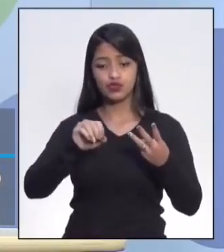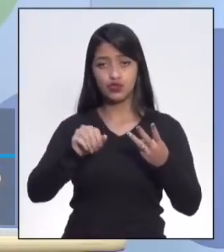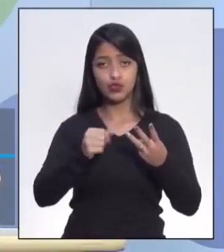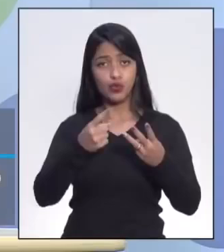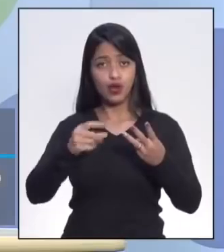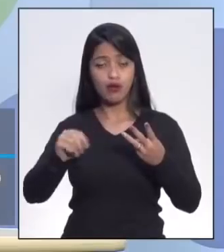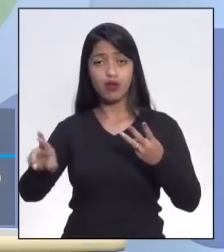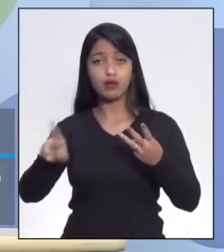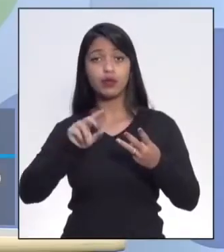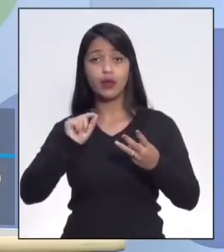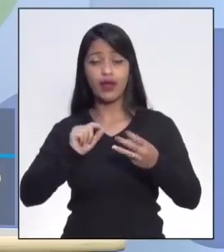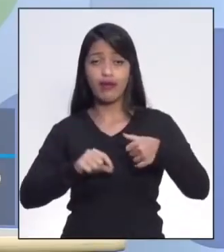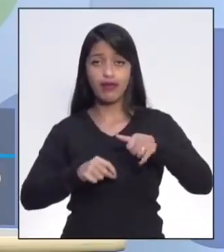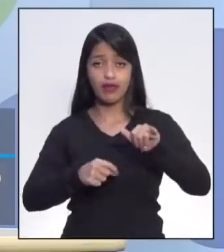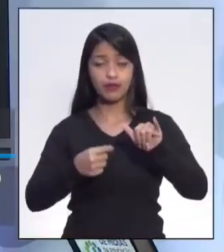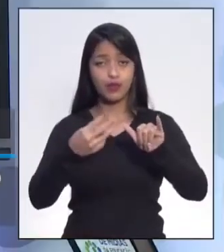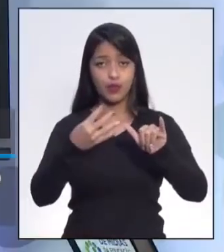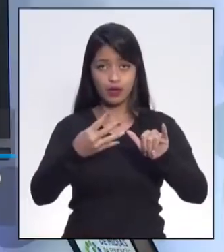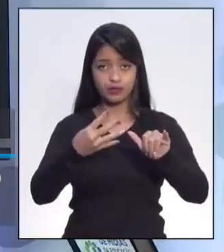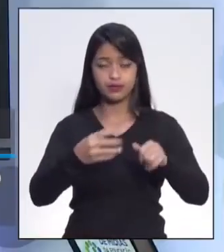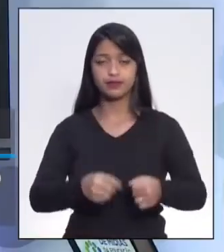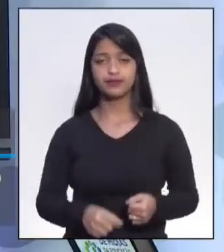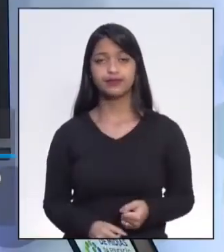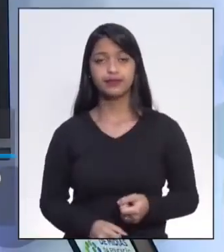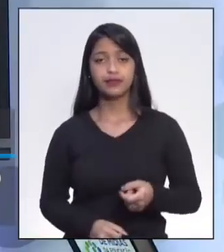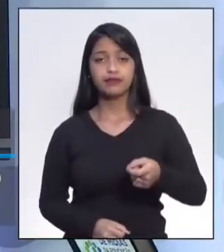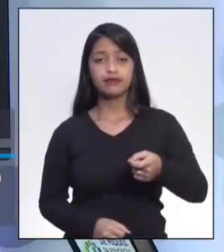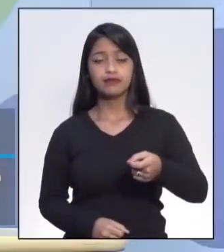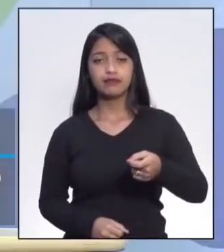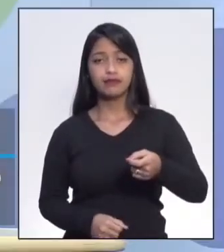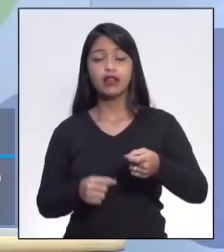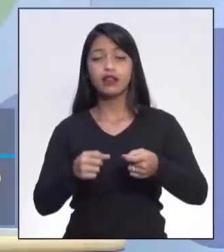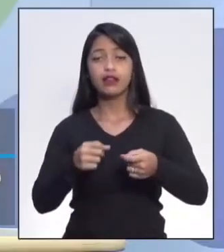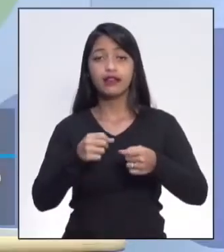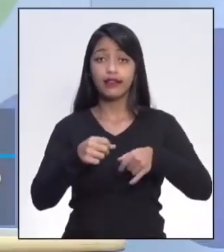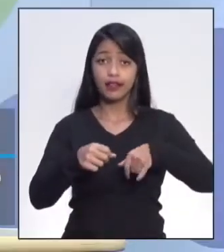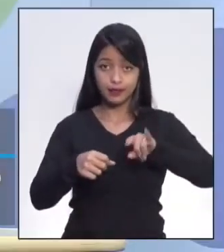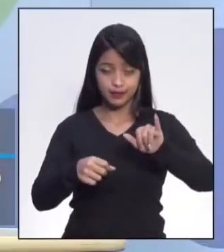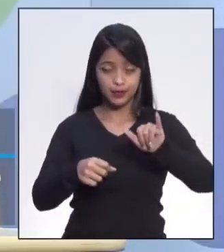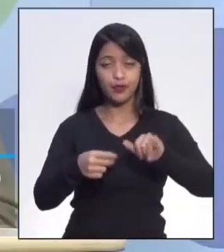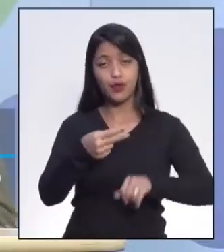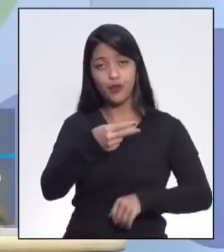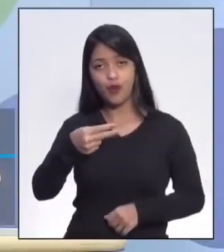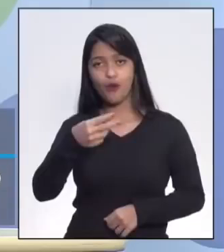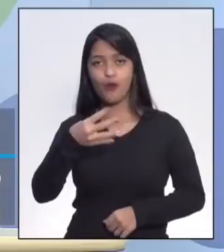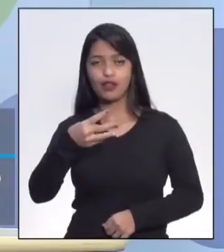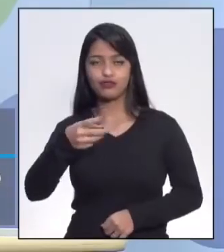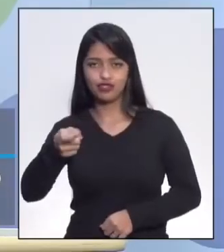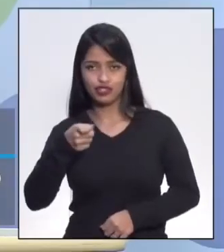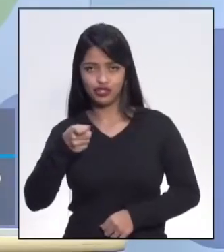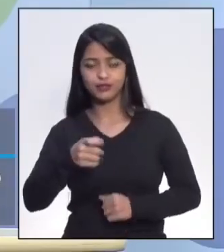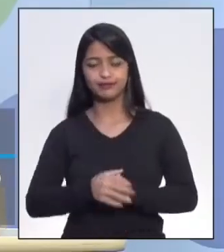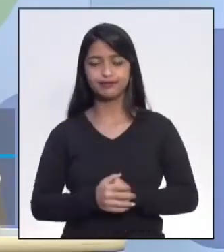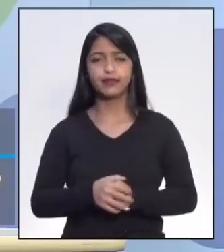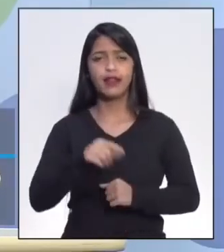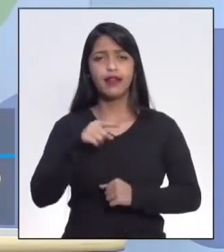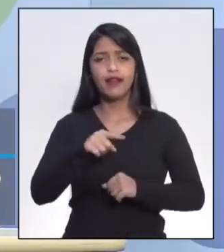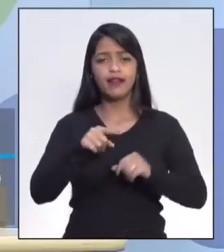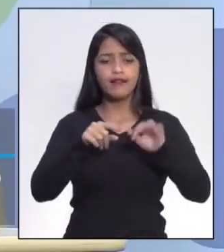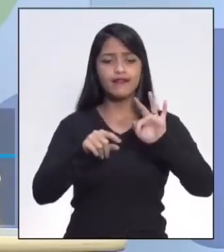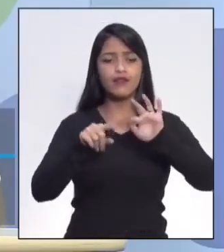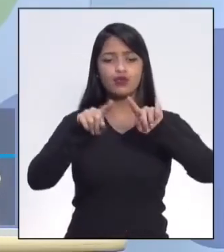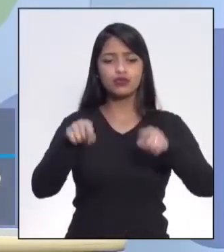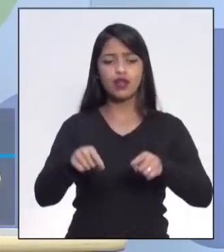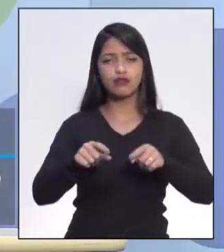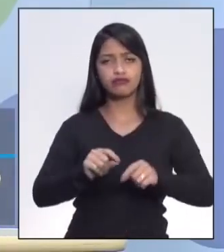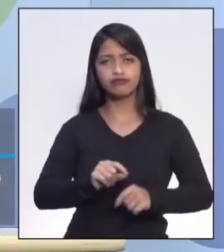y igual a 4x e que a função é crescente, Alessandra. E aí temos alguma coisinha um pouquinho diferente, eu